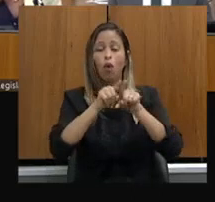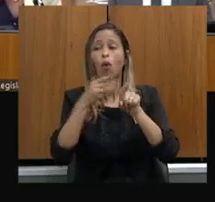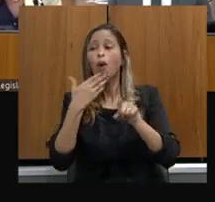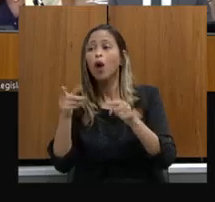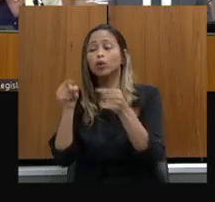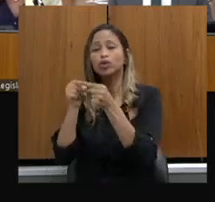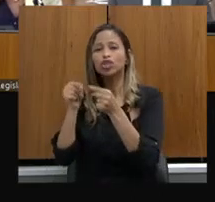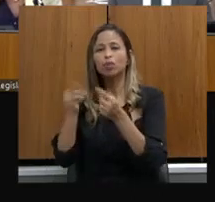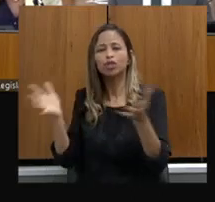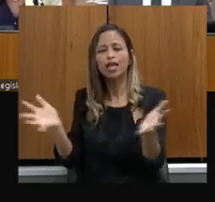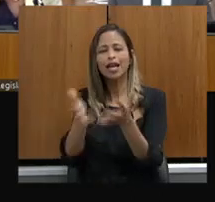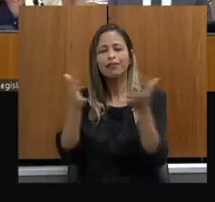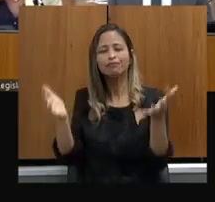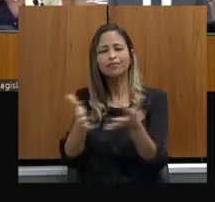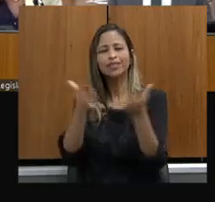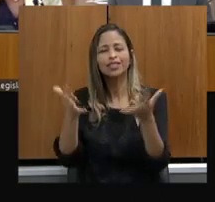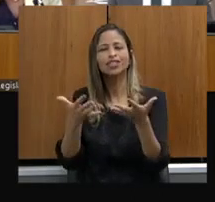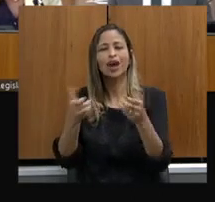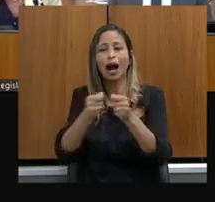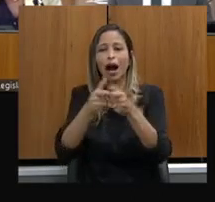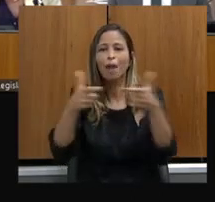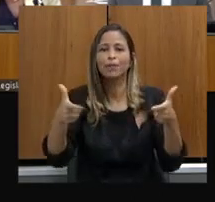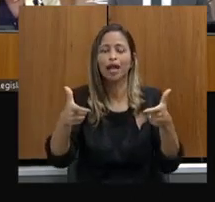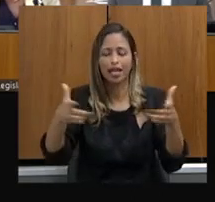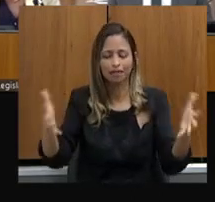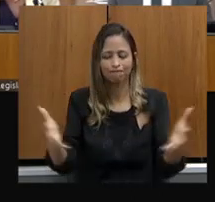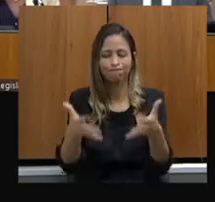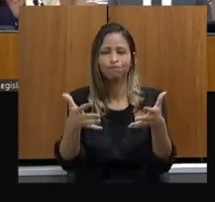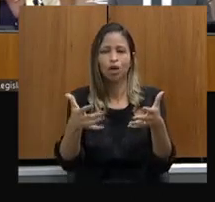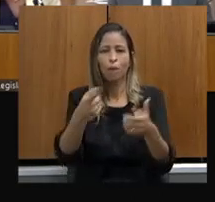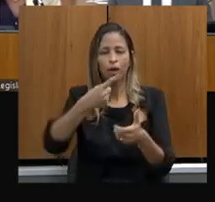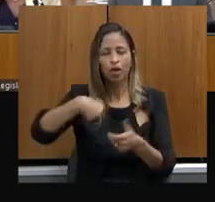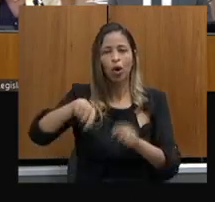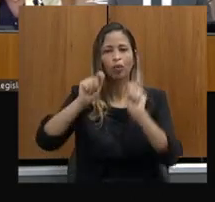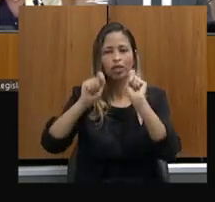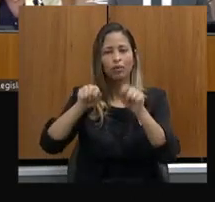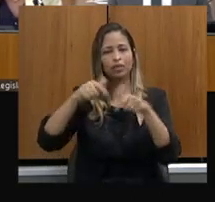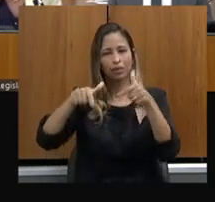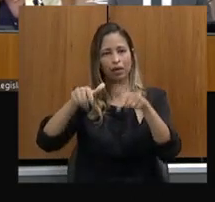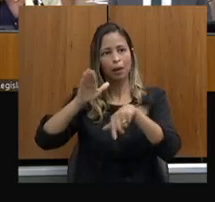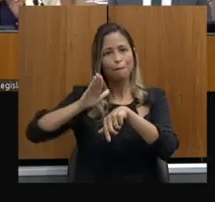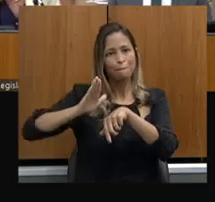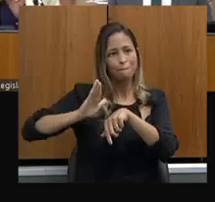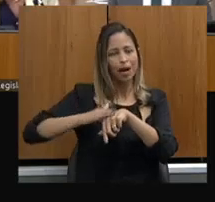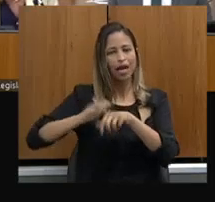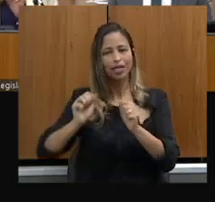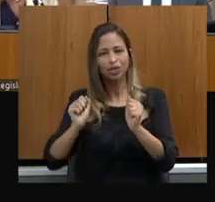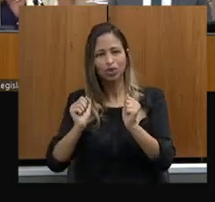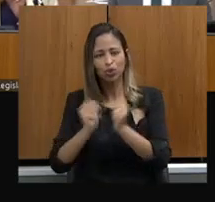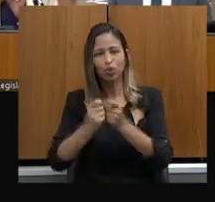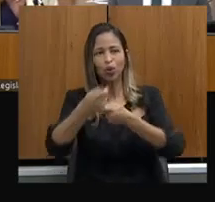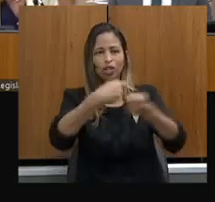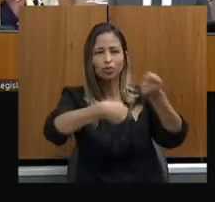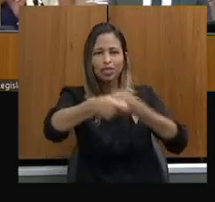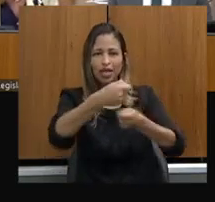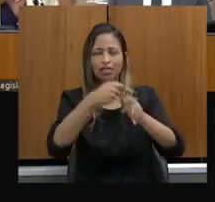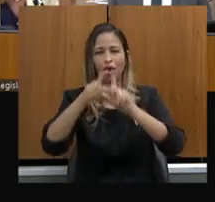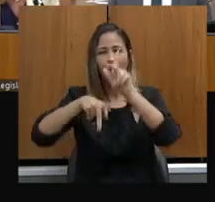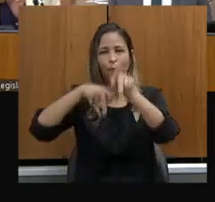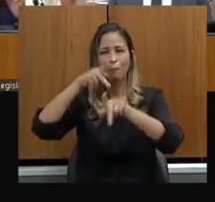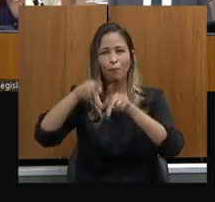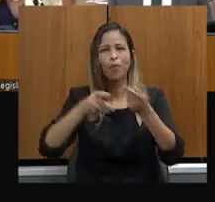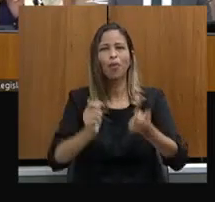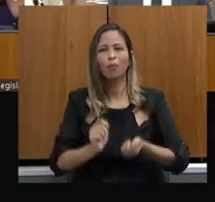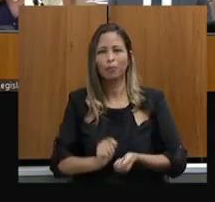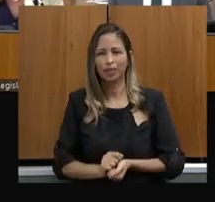é podem ampliar esse engajamento para que tenhamos servidores cada vez mais engajados com a administração pública gerando